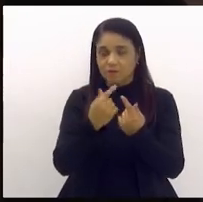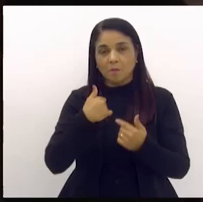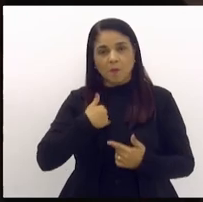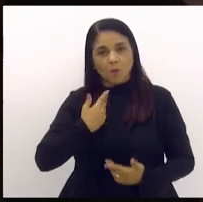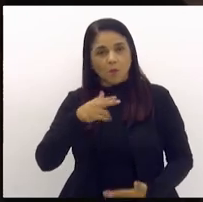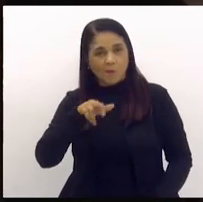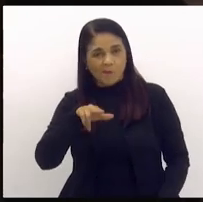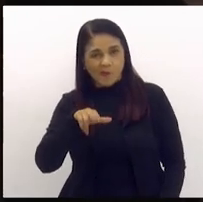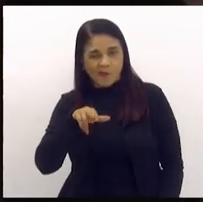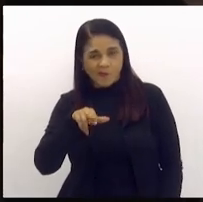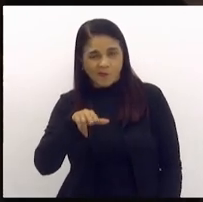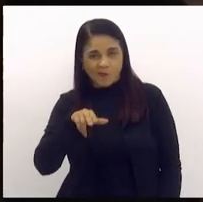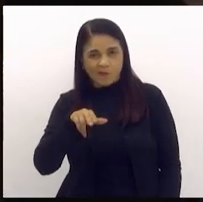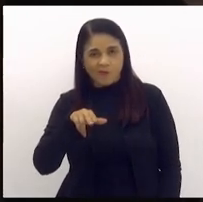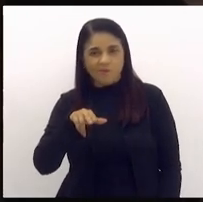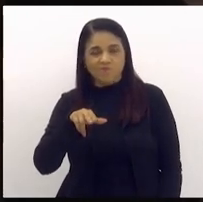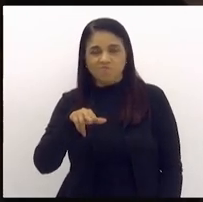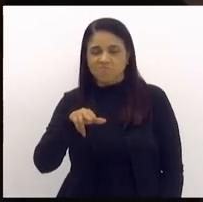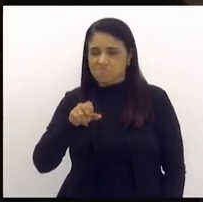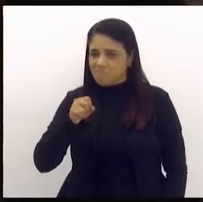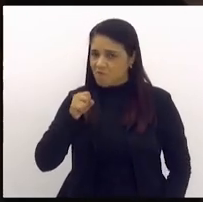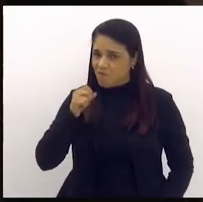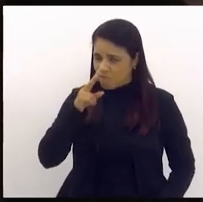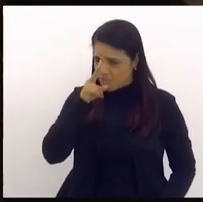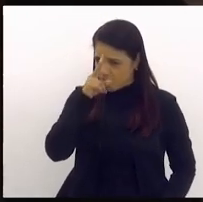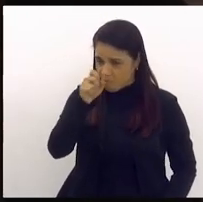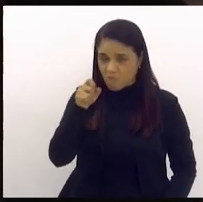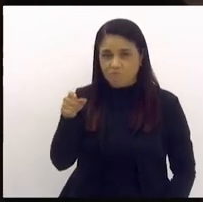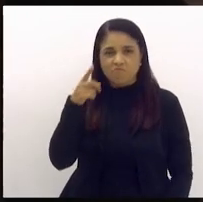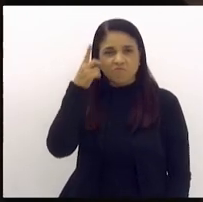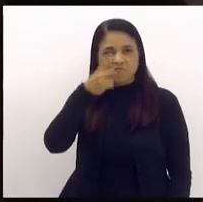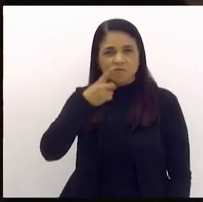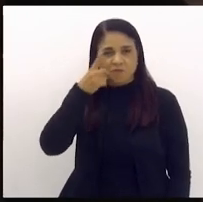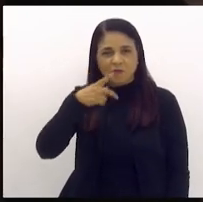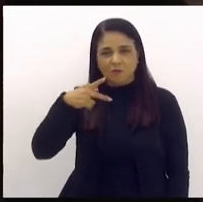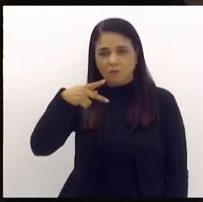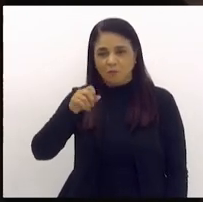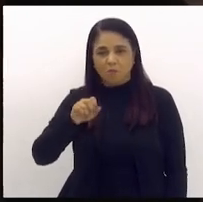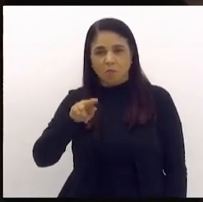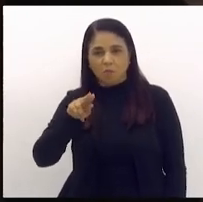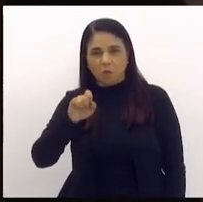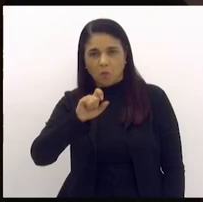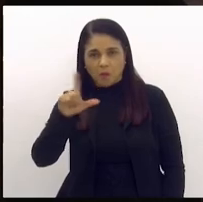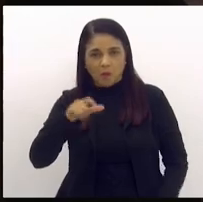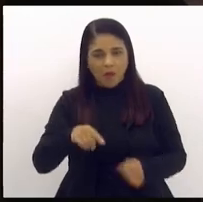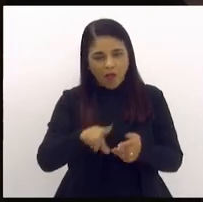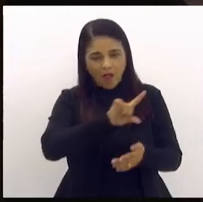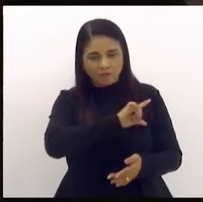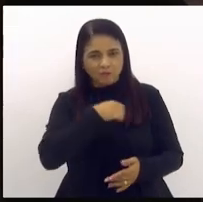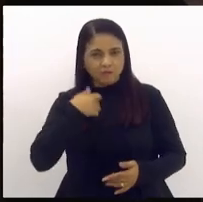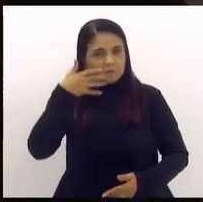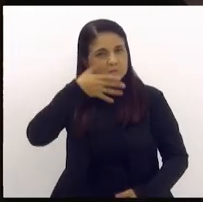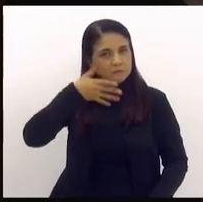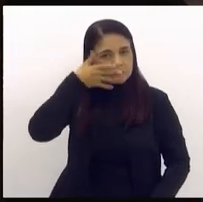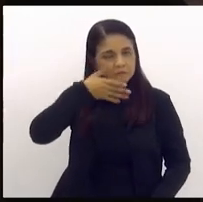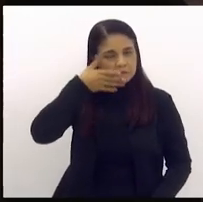irmão, bravo e competente deputado Felipe Pobel, que me antecedeu, e faço minhas